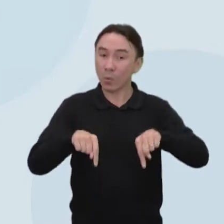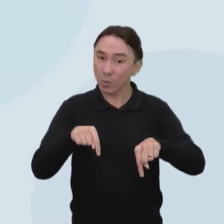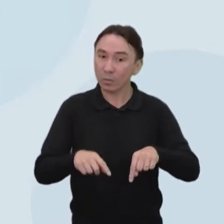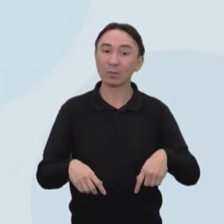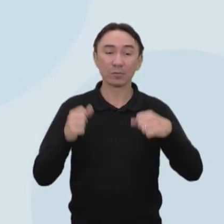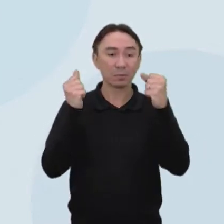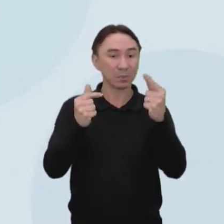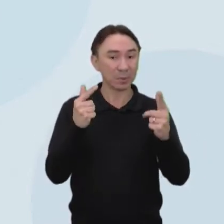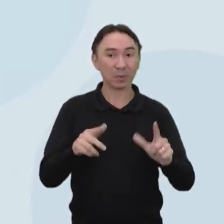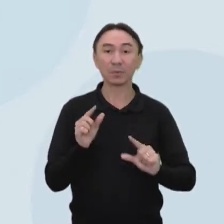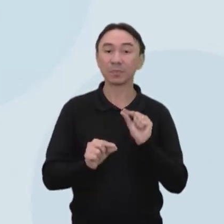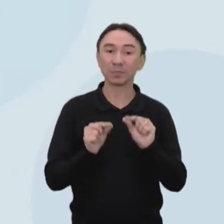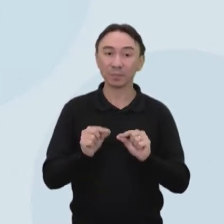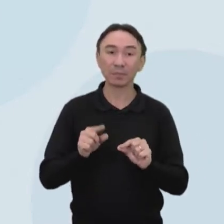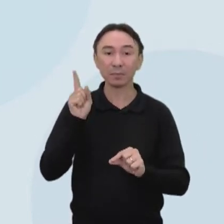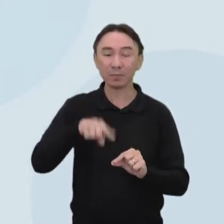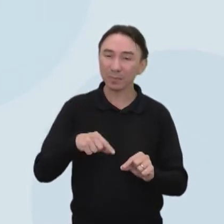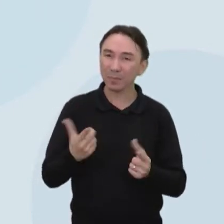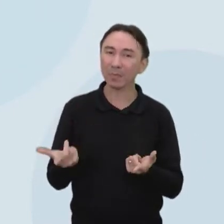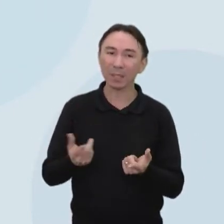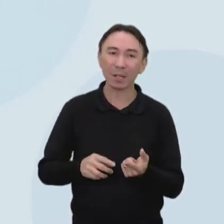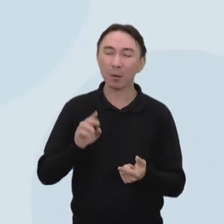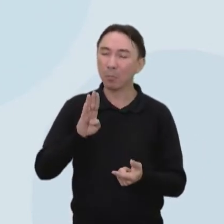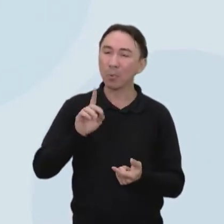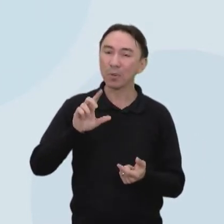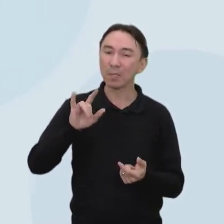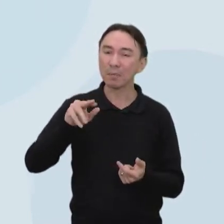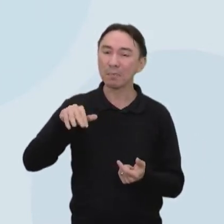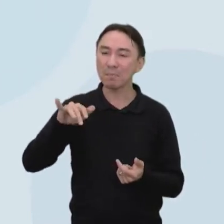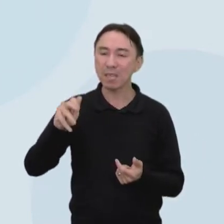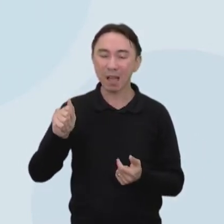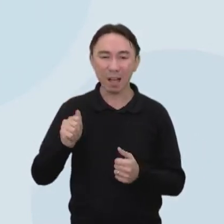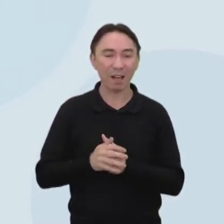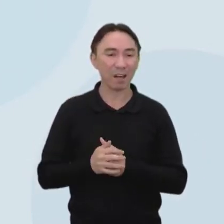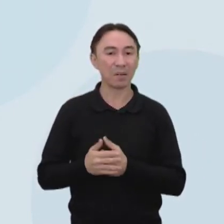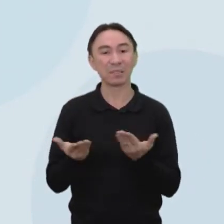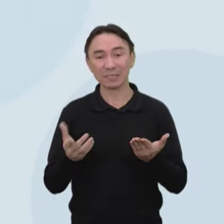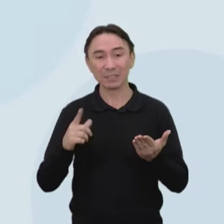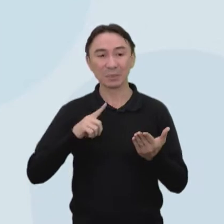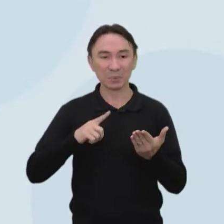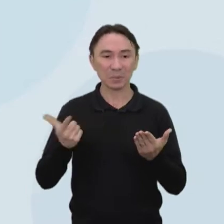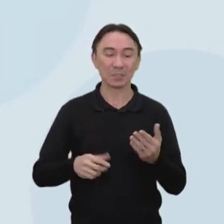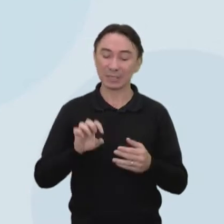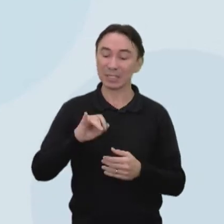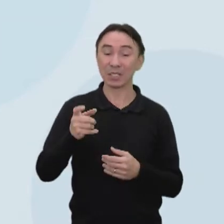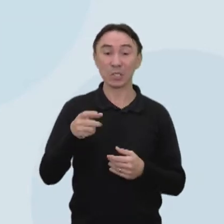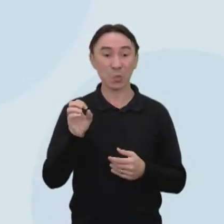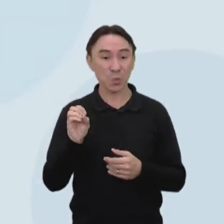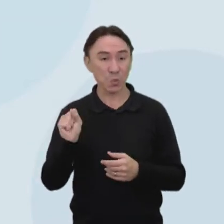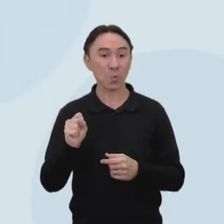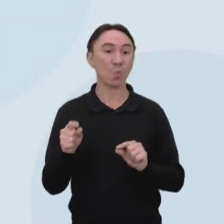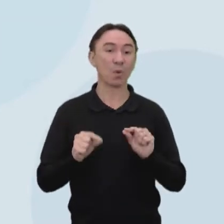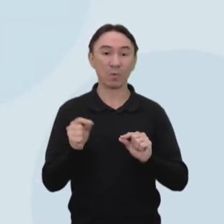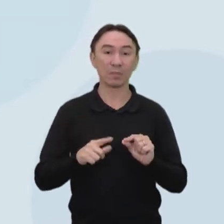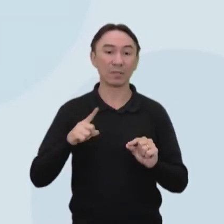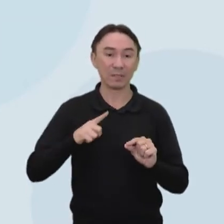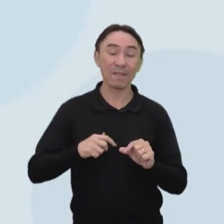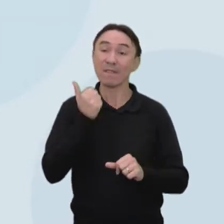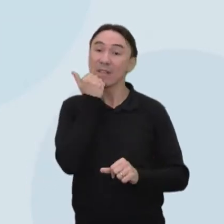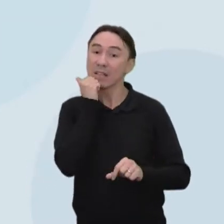eixos estruturantes, nós temos a investigação científica, a mediação e a intervenção sociocultural e